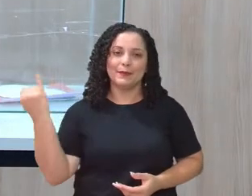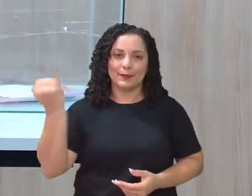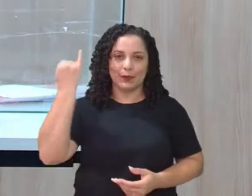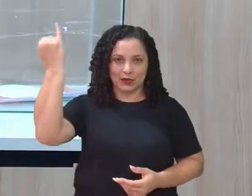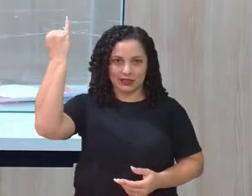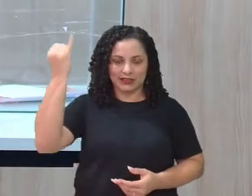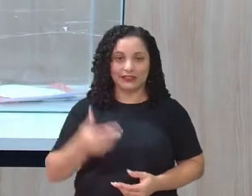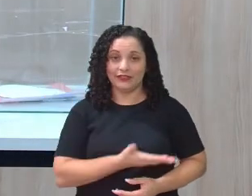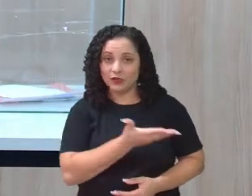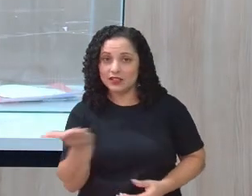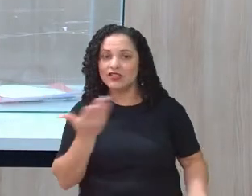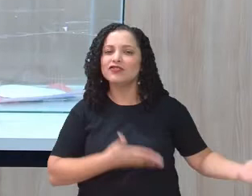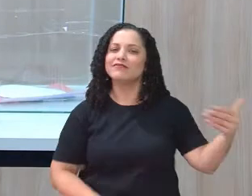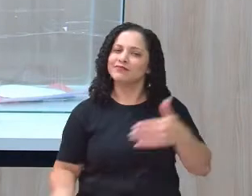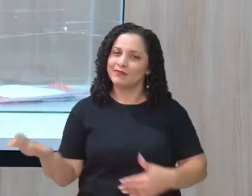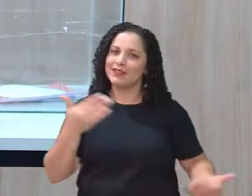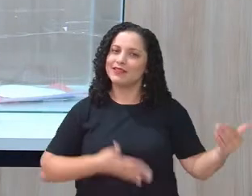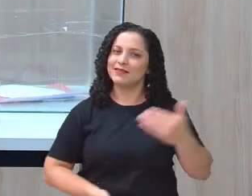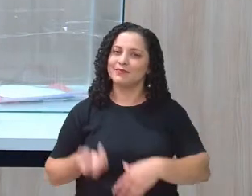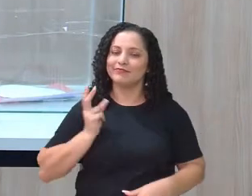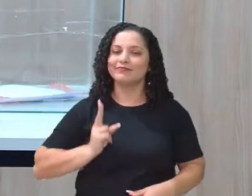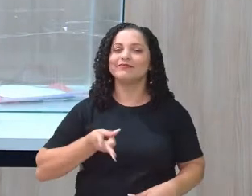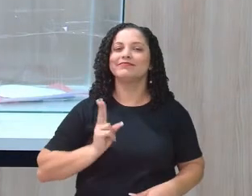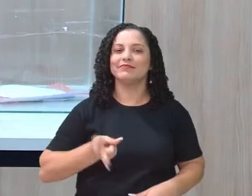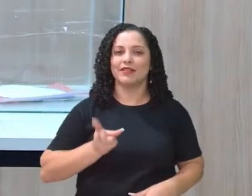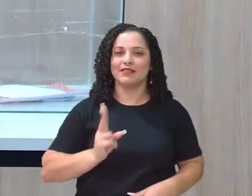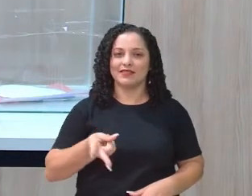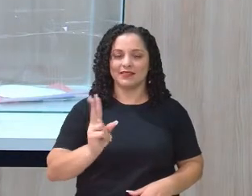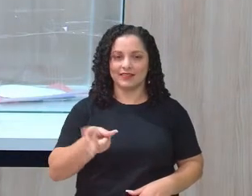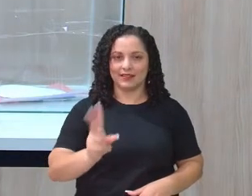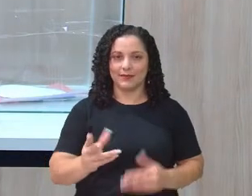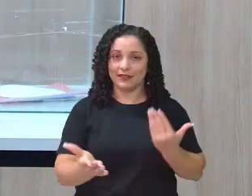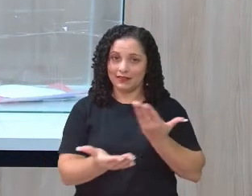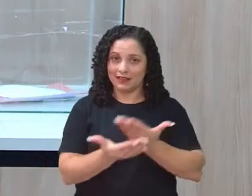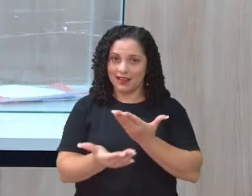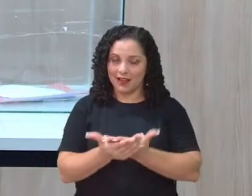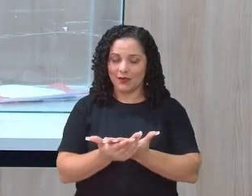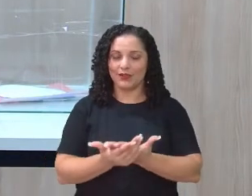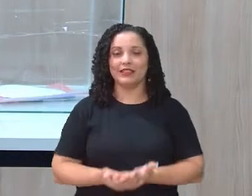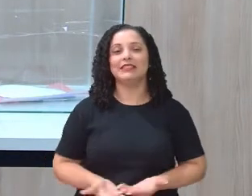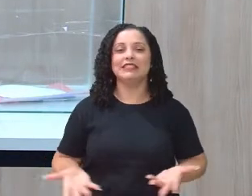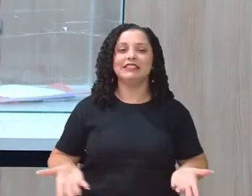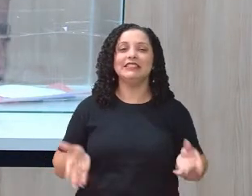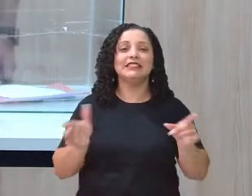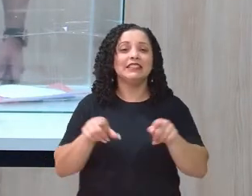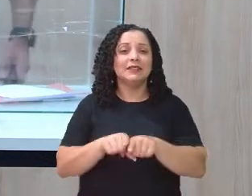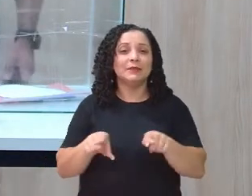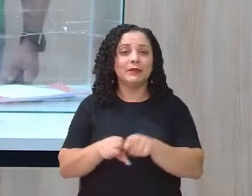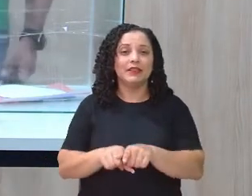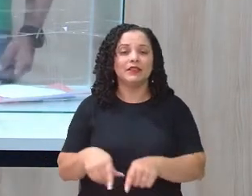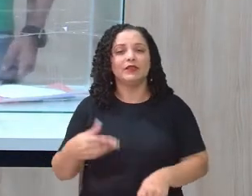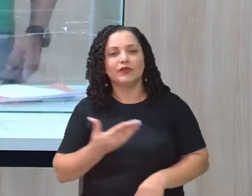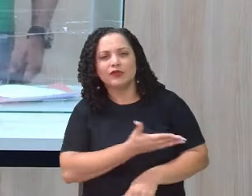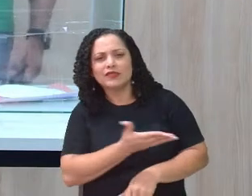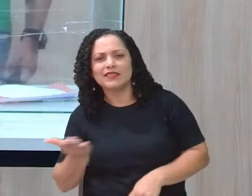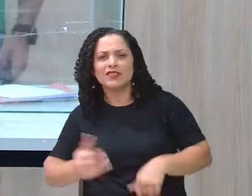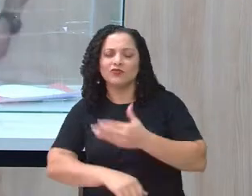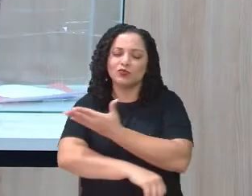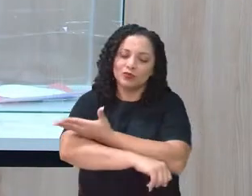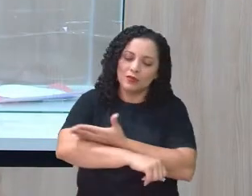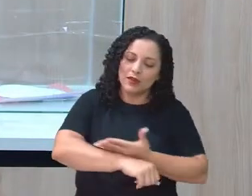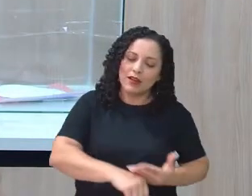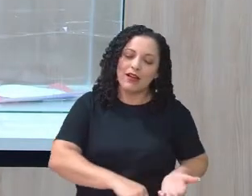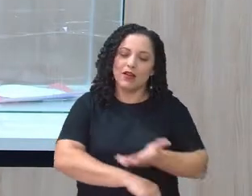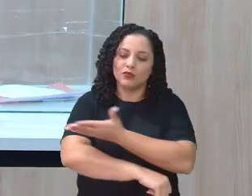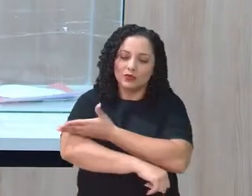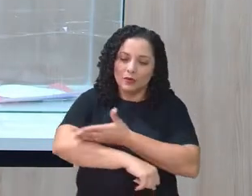a interação de vocês, certo? Com as nossas aulas. E claro, conforme vocês vão se habituando aí